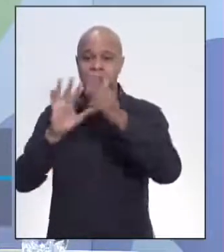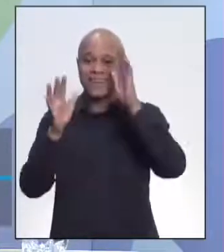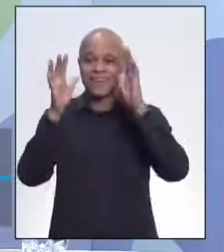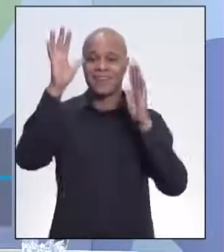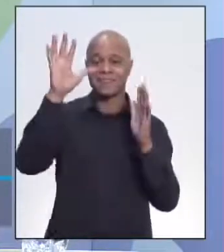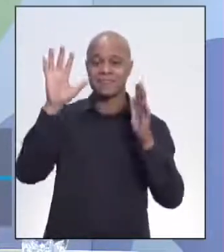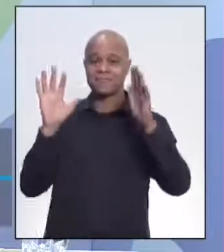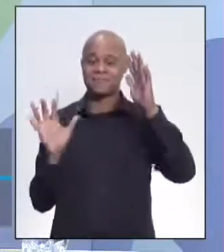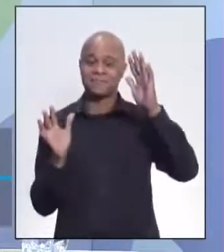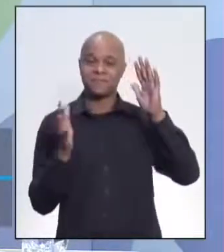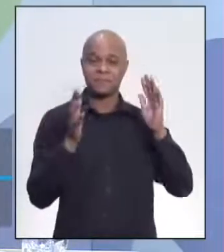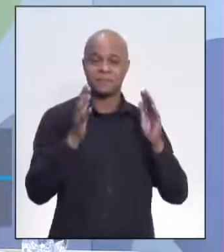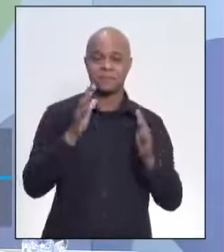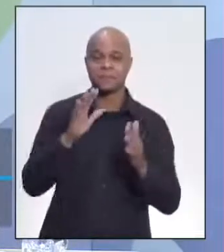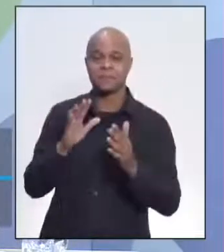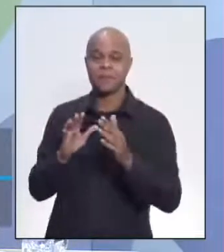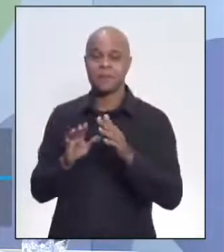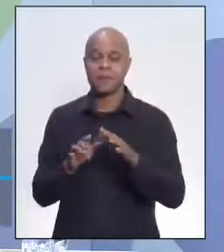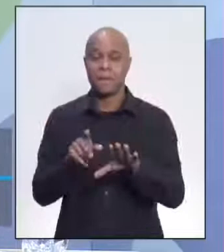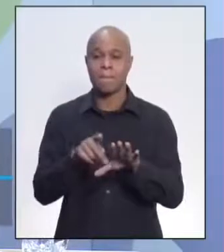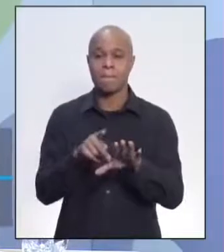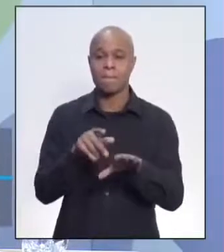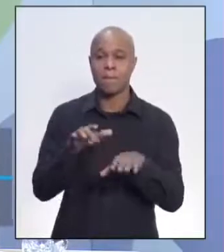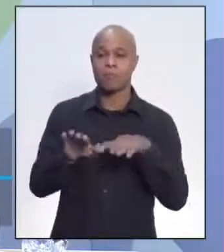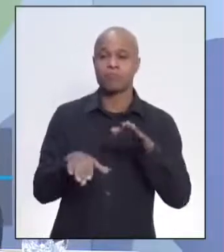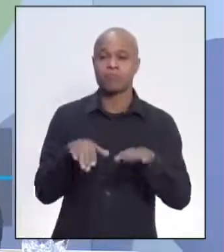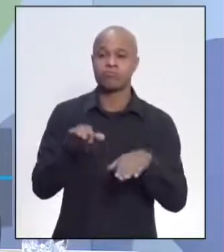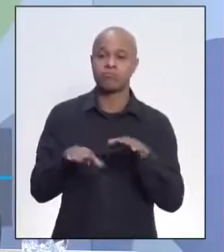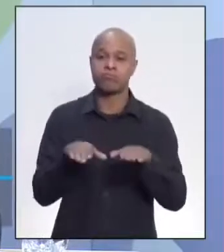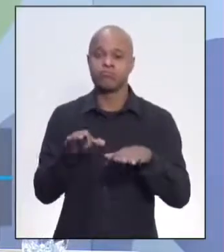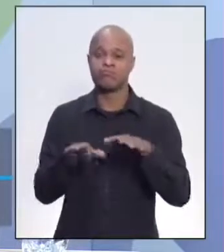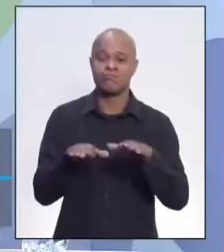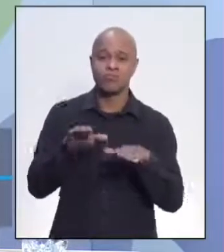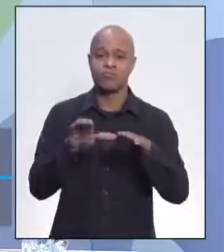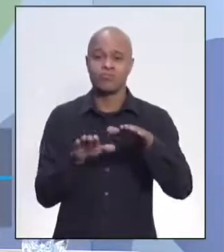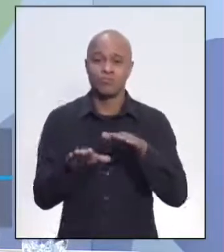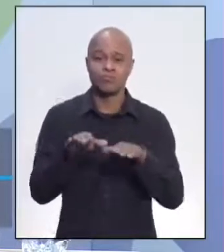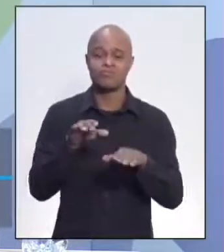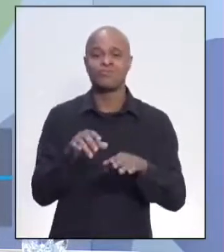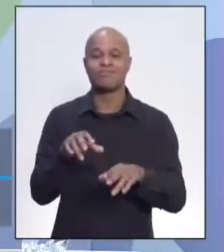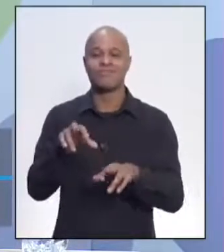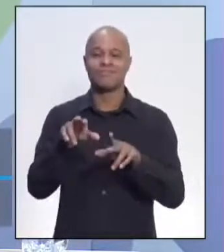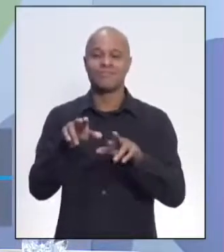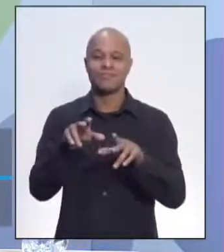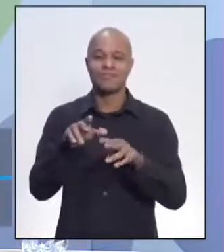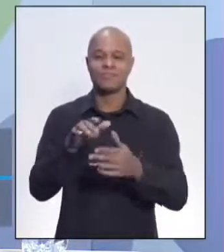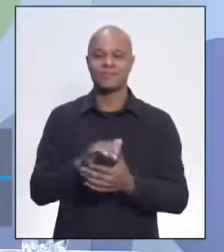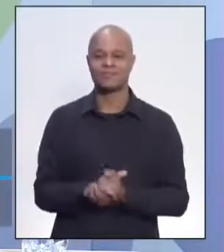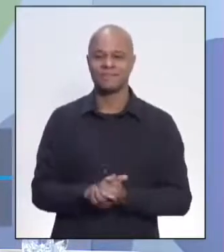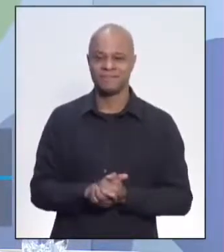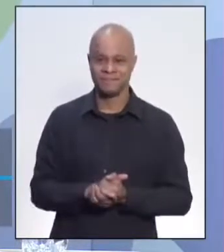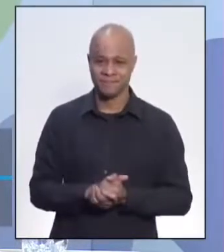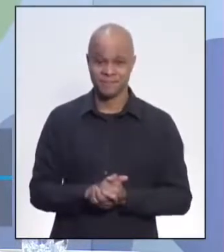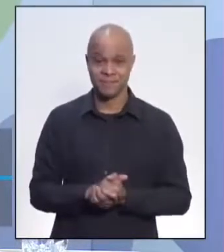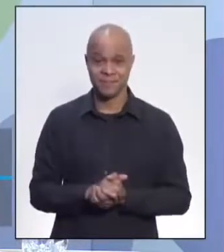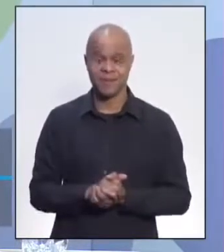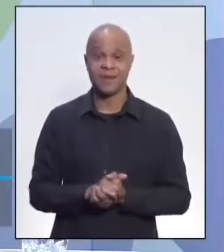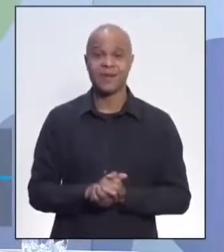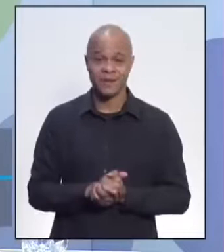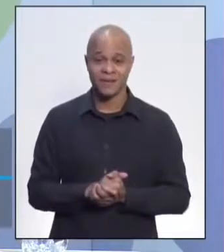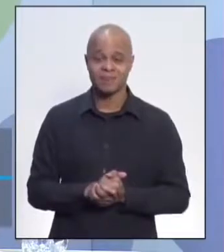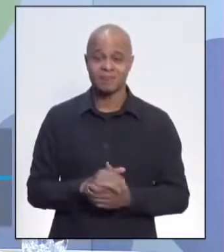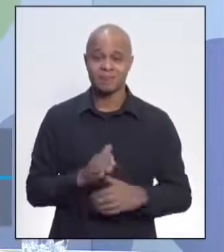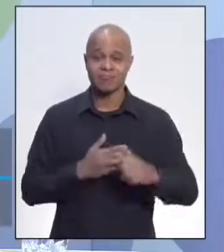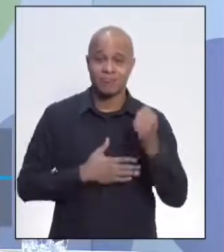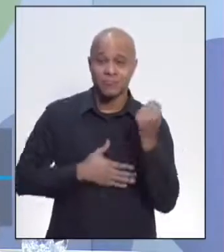alto, a questão aí dos batidos de pés, né, marcando, acompanhando o ritmo da melodia, tá? Então, o carimbó, ela é uma